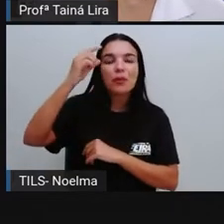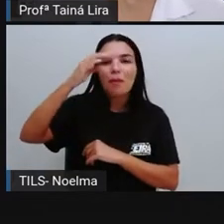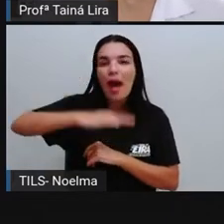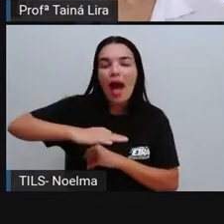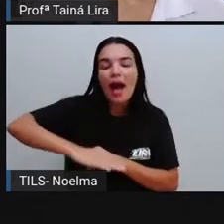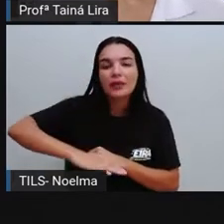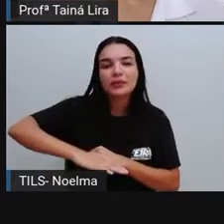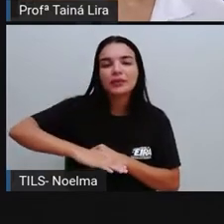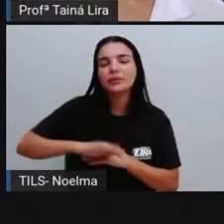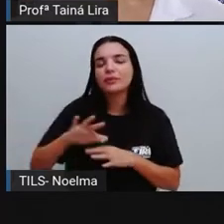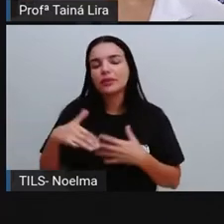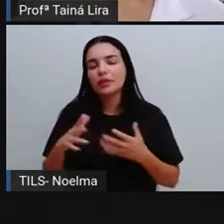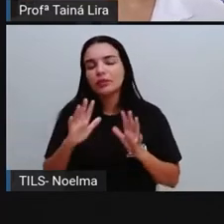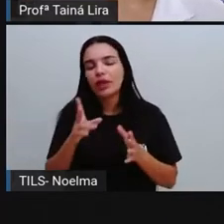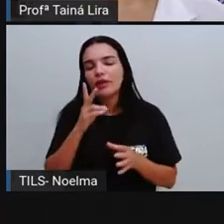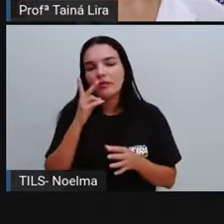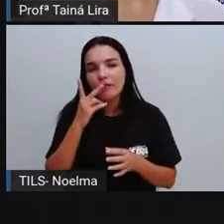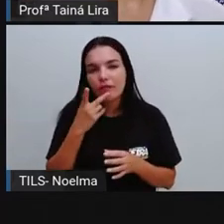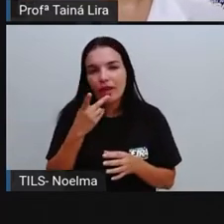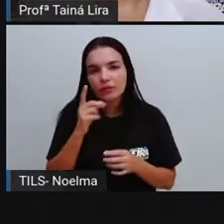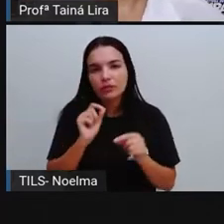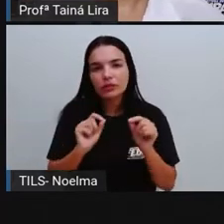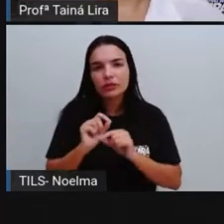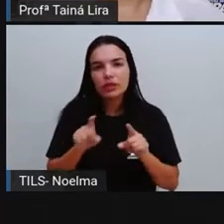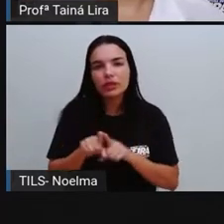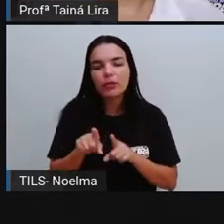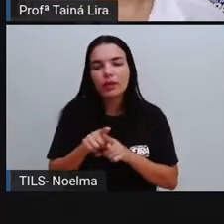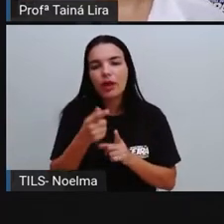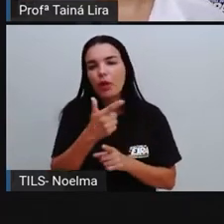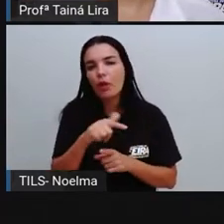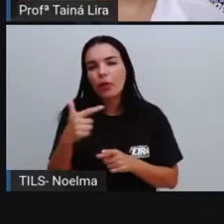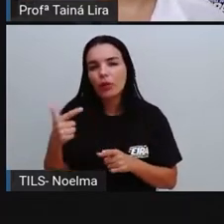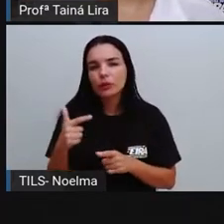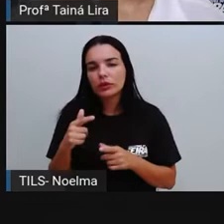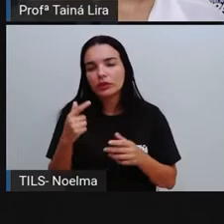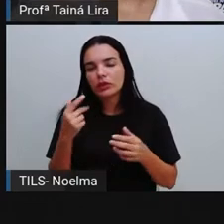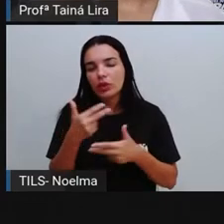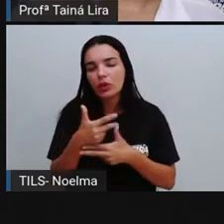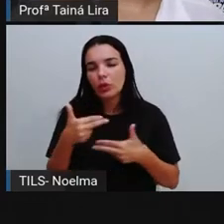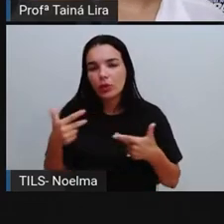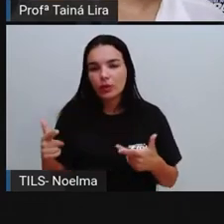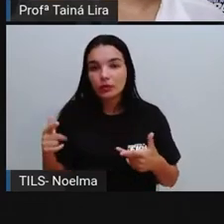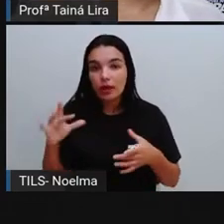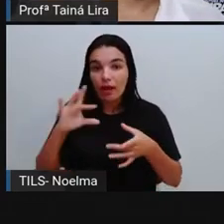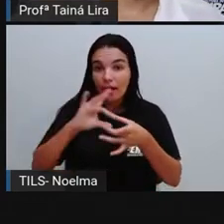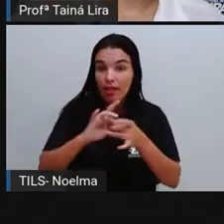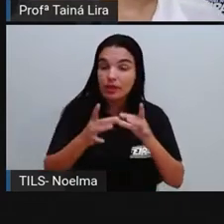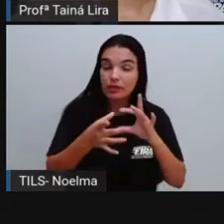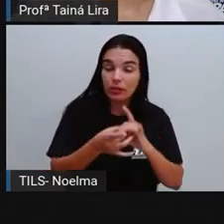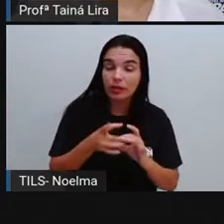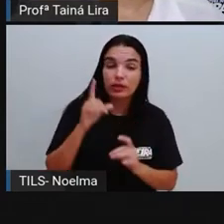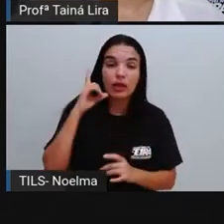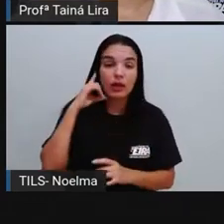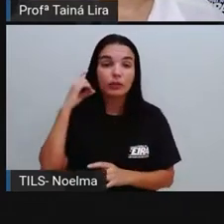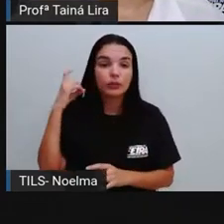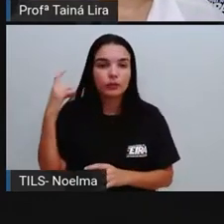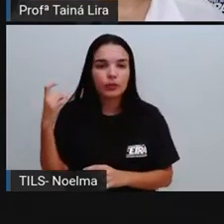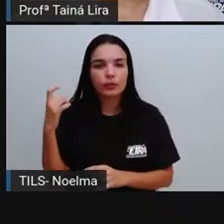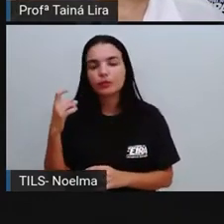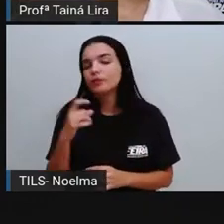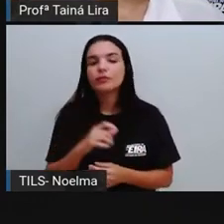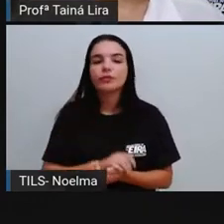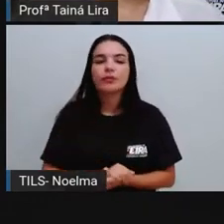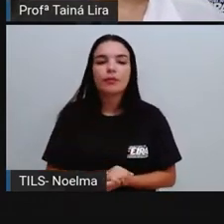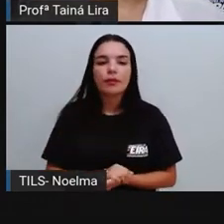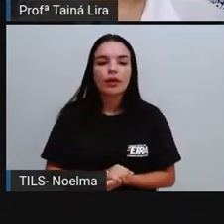baixo. Nós já falamos também sobre outras questões relacionadas ao som, né? Vimos